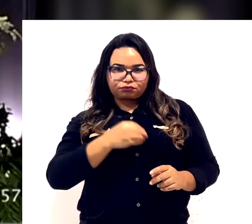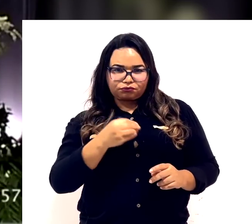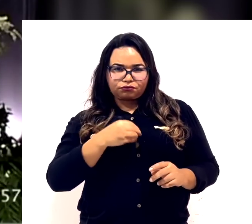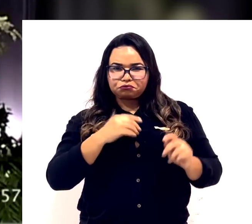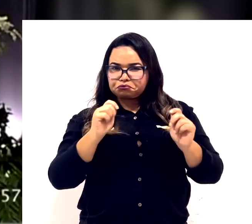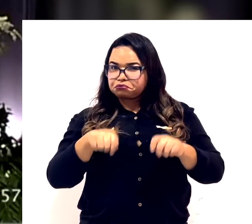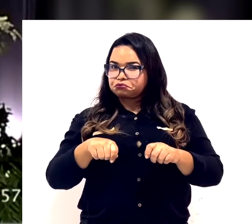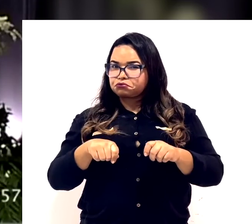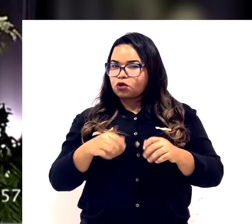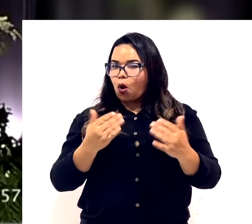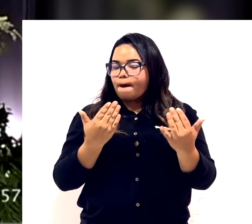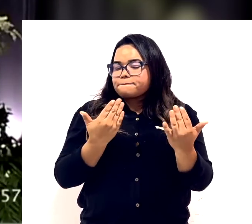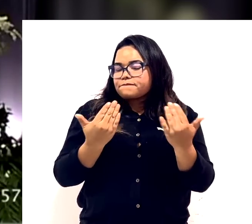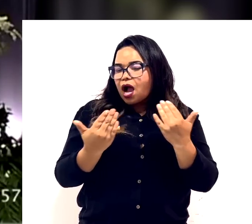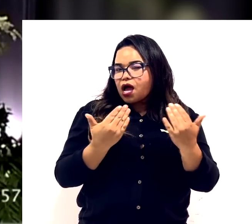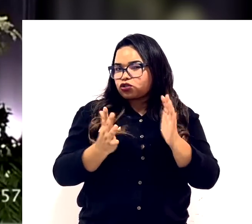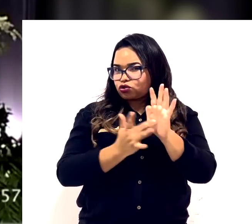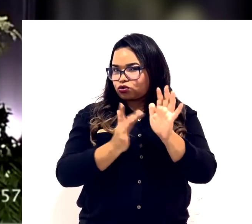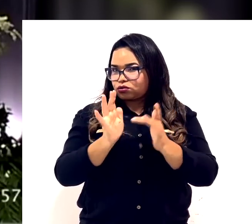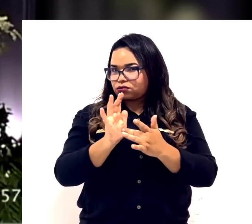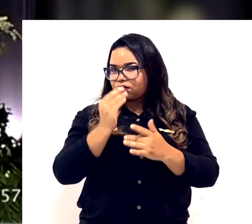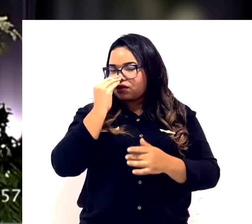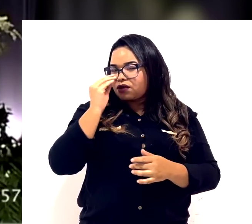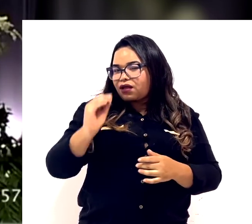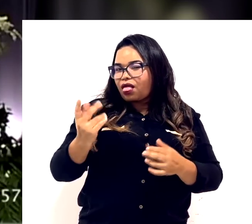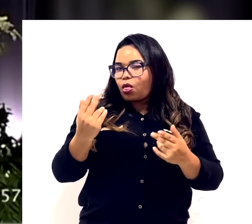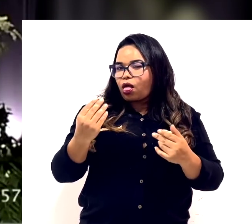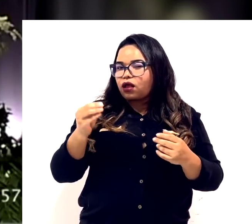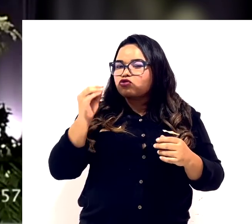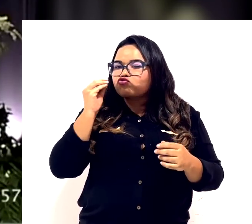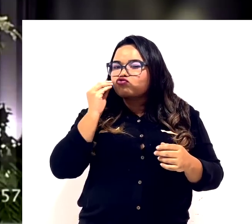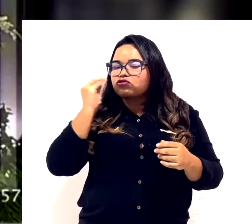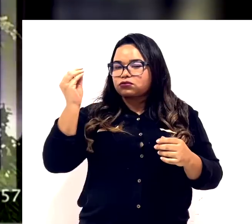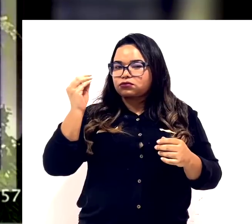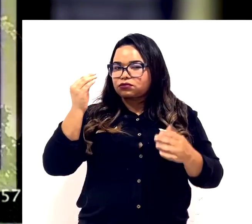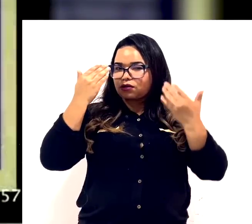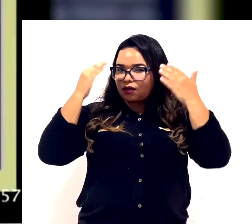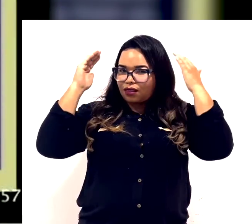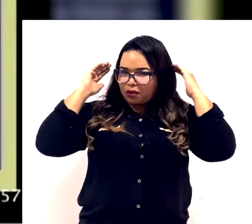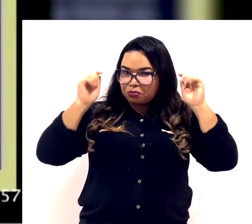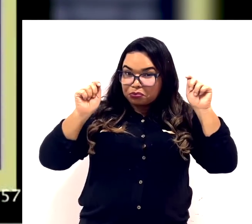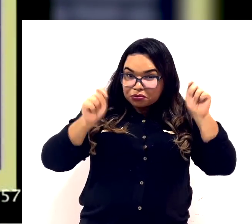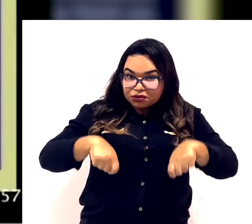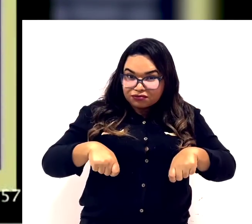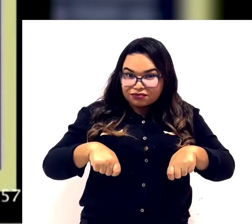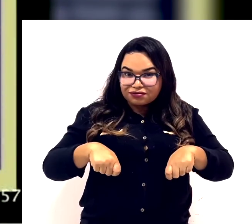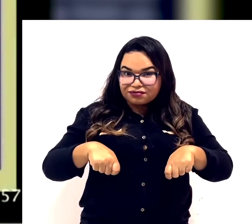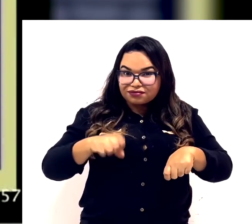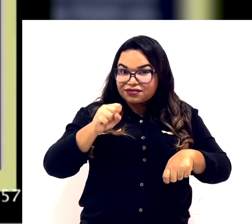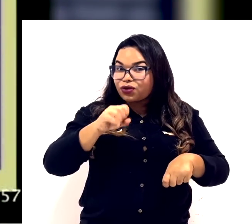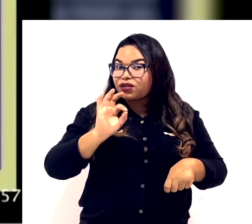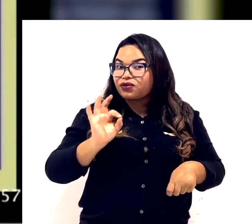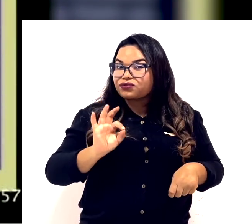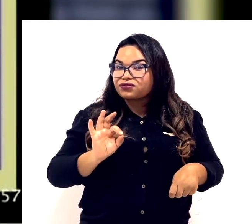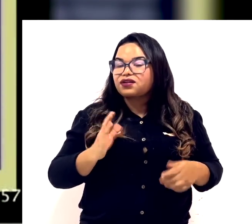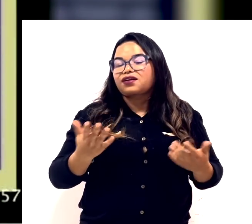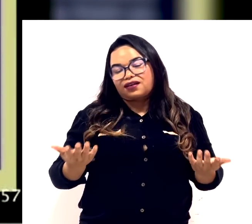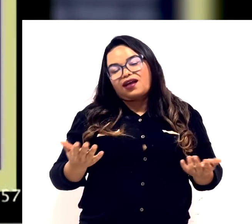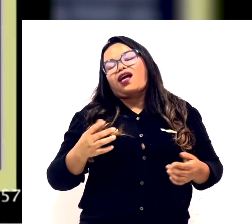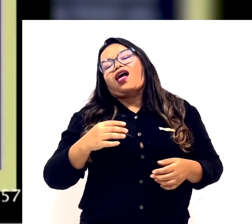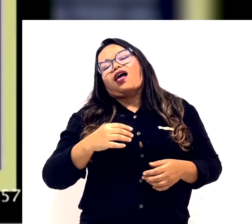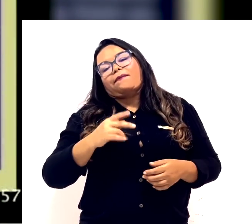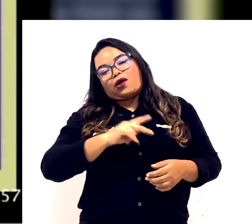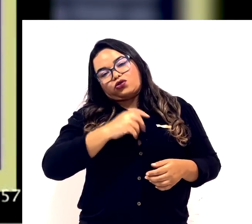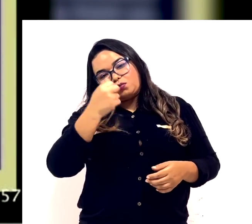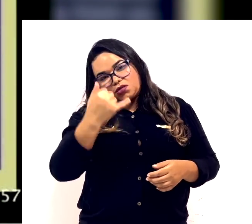Acha que isso seria possível, só que numa escala maior? Então, que ninguém vos engane de maneira alguma, porque não será assim